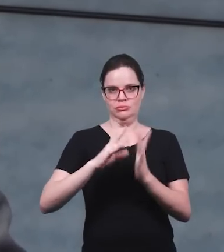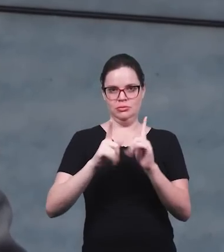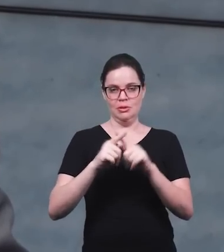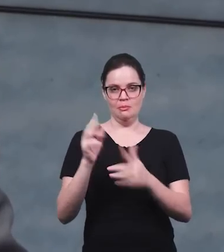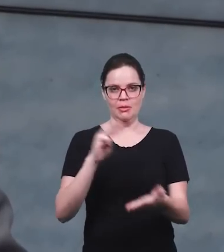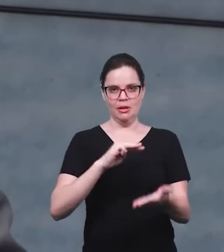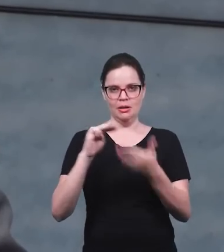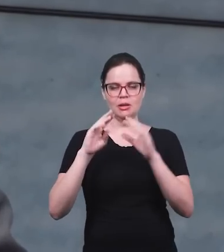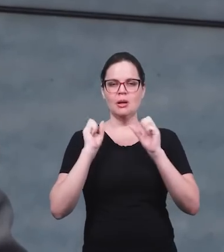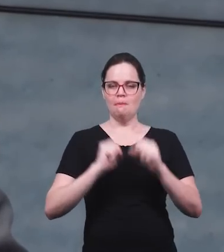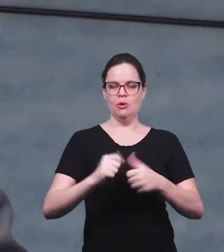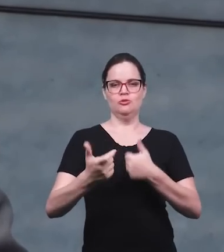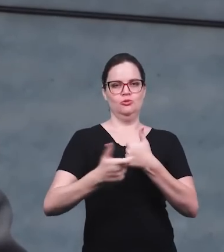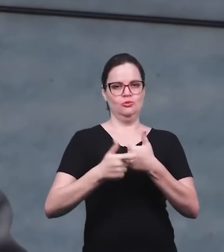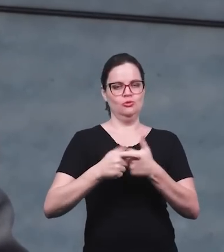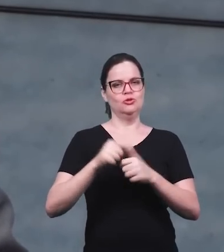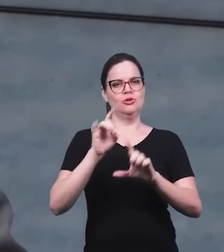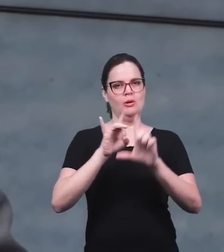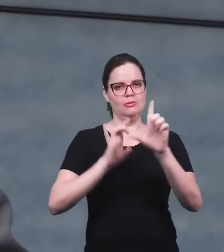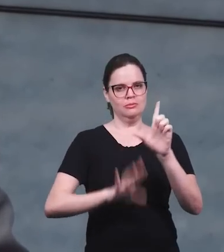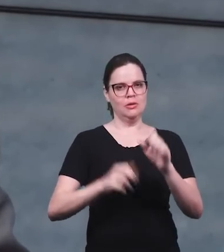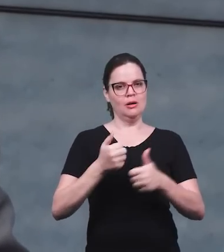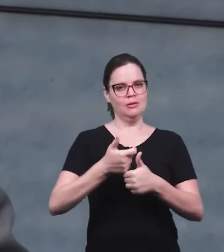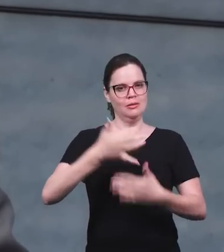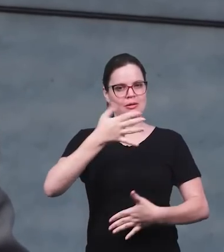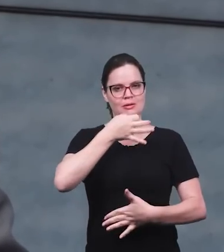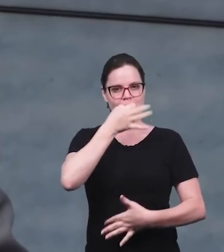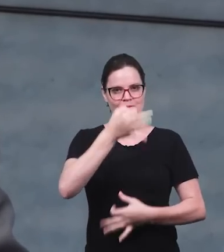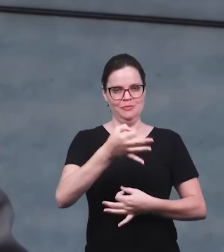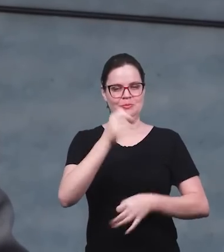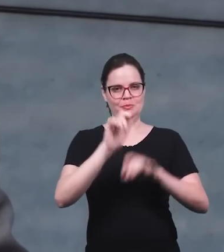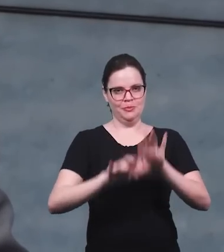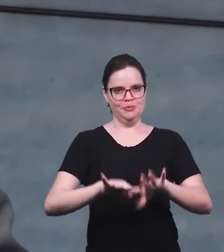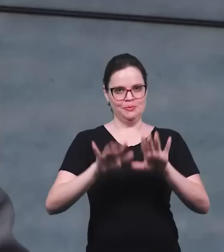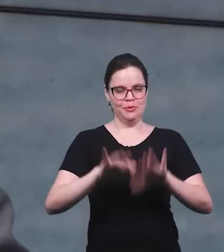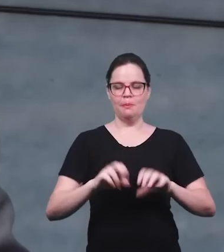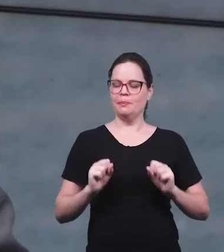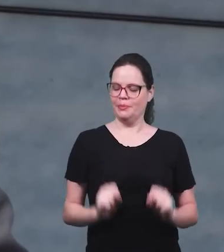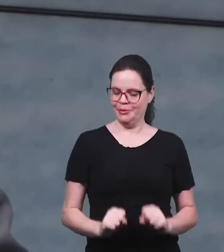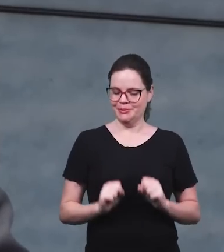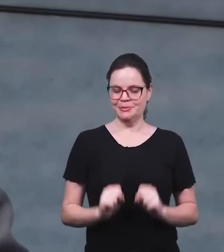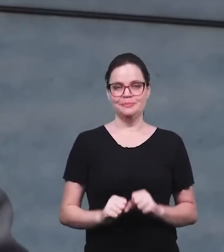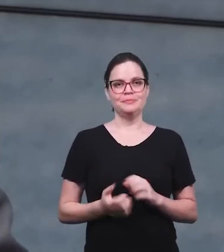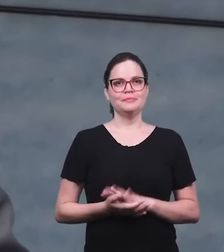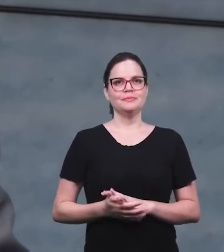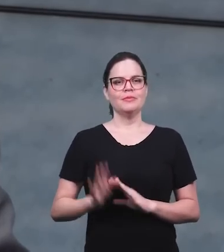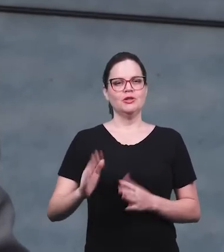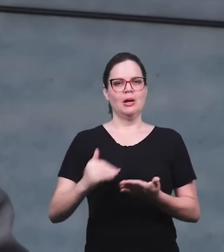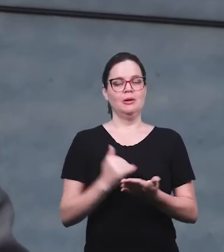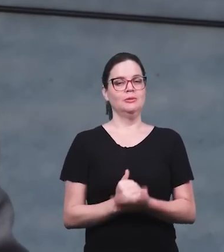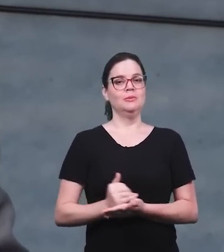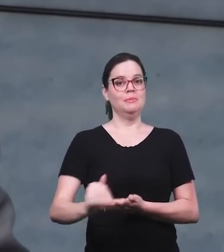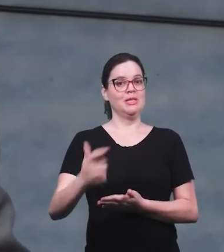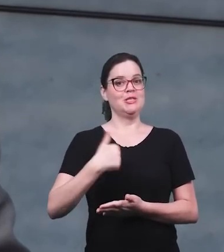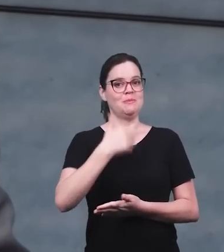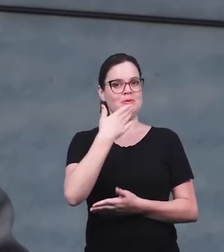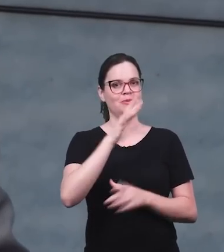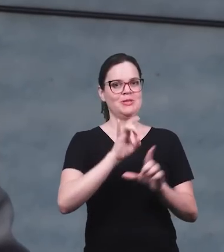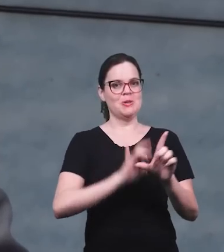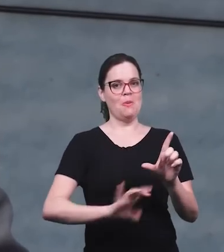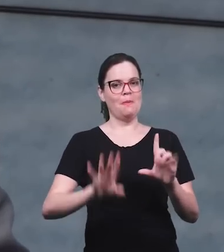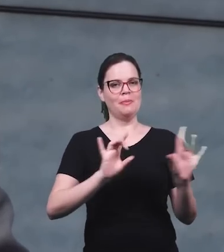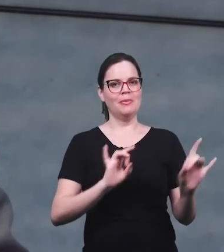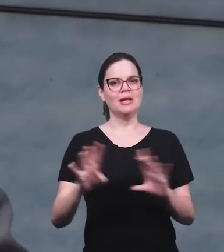não se esqueça, curta, comente e compartilhe. É o pedido que a gente já faz de início, já para começar, para que esse conteúdo